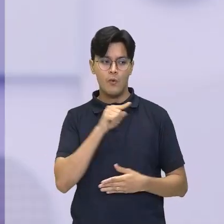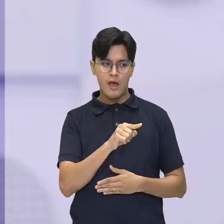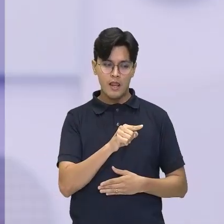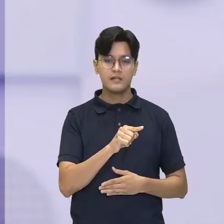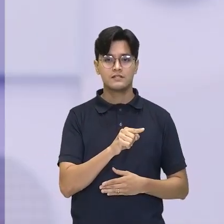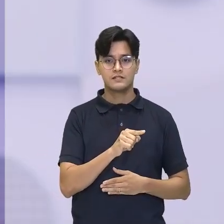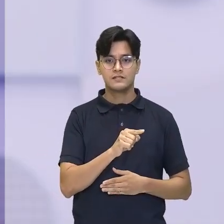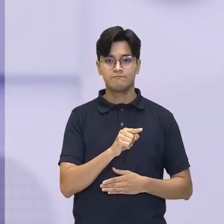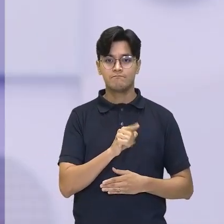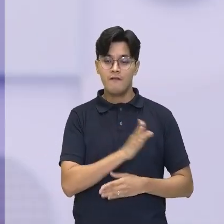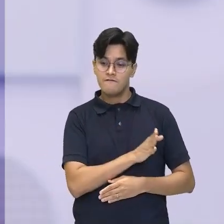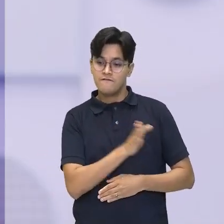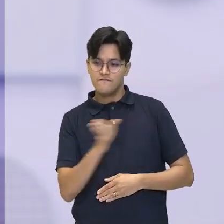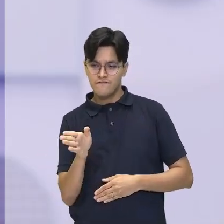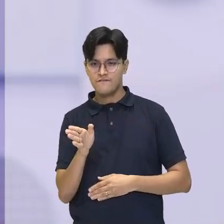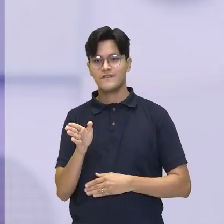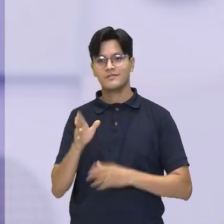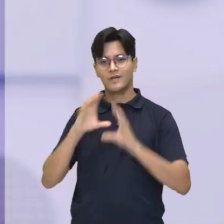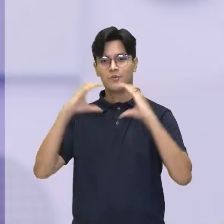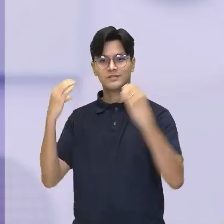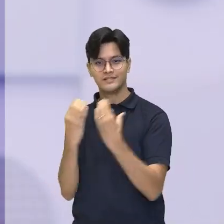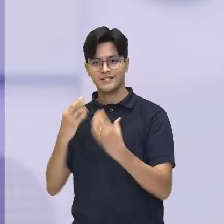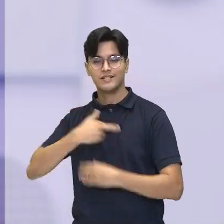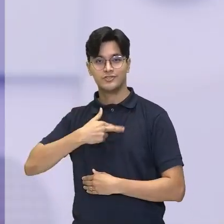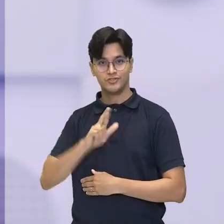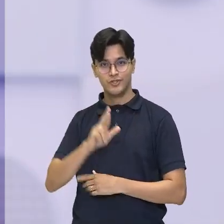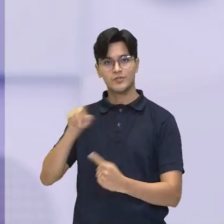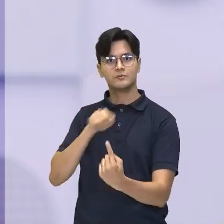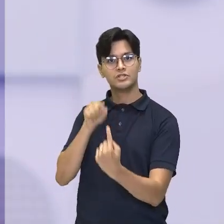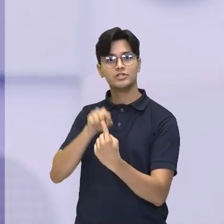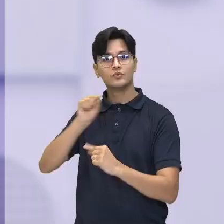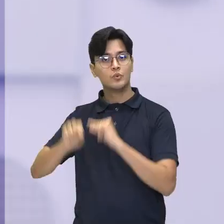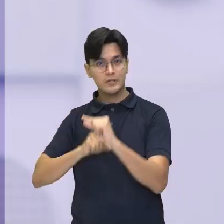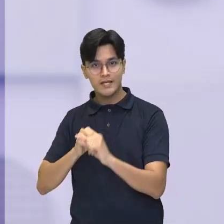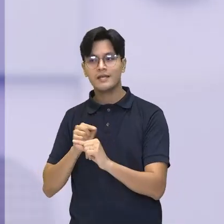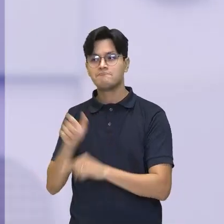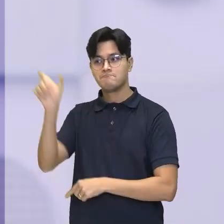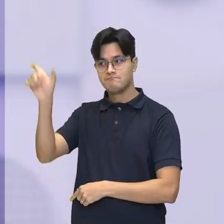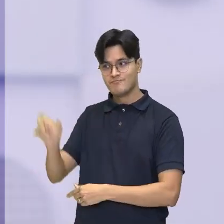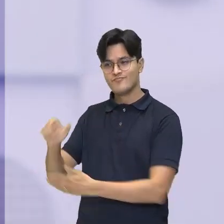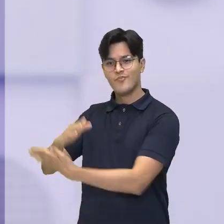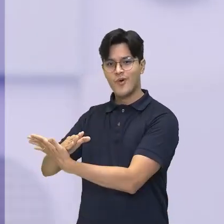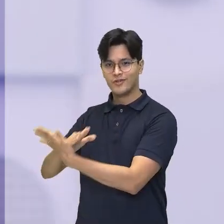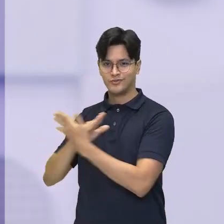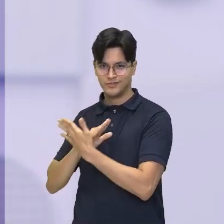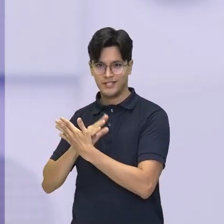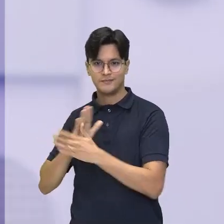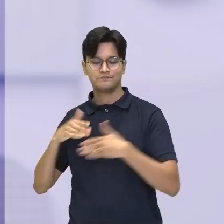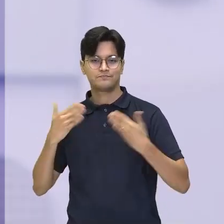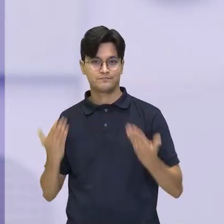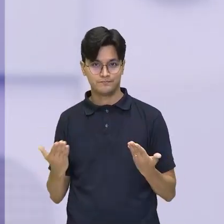encontrar ajuda. O líder religioso, uma vez preparado, uma vez formado para exercer suas funções, ele